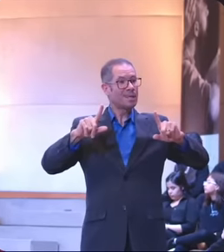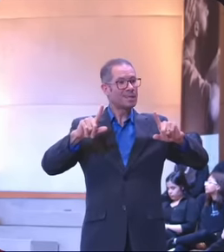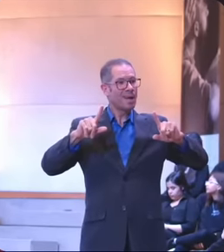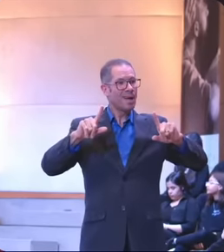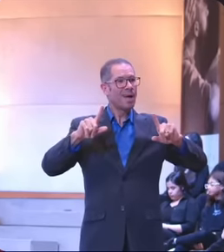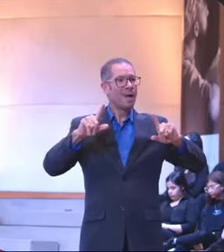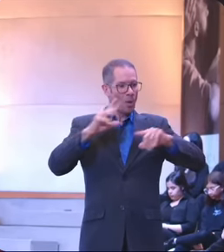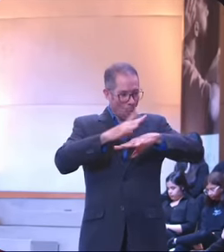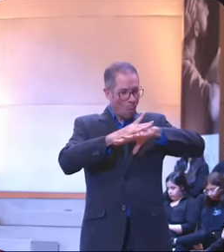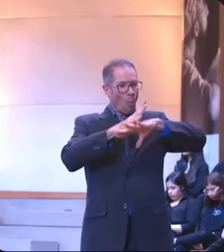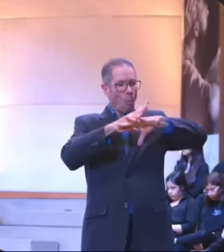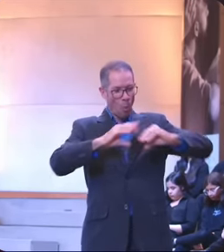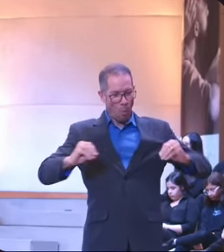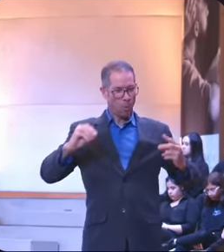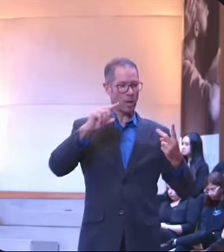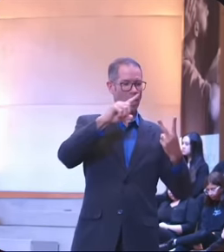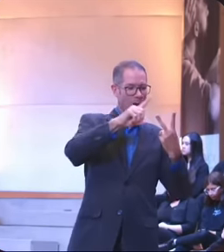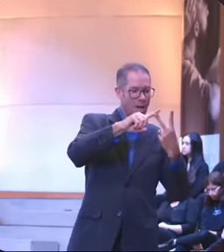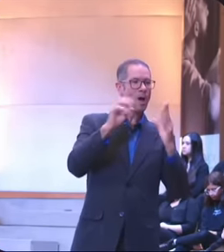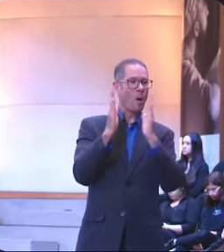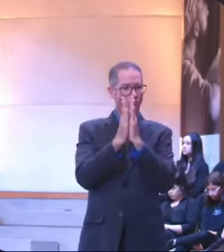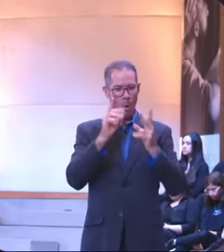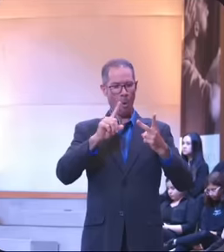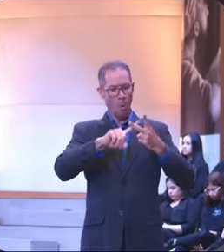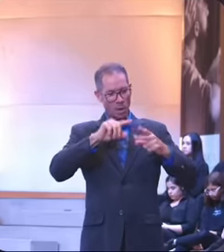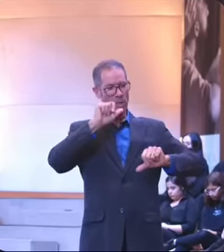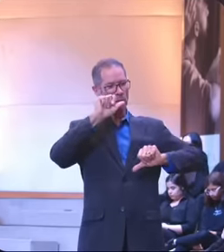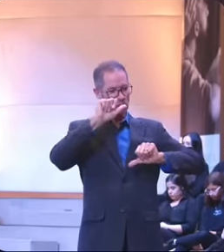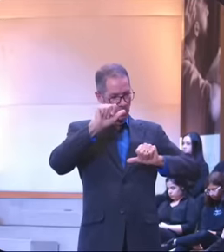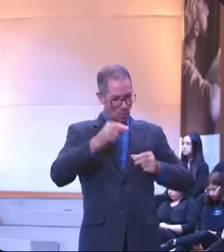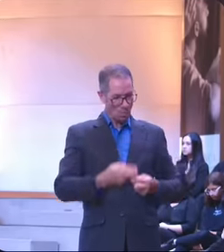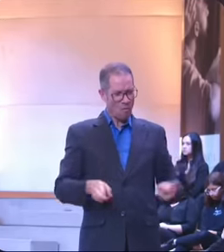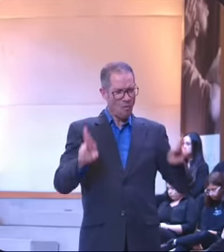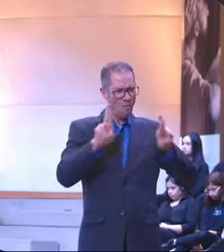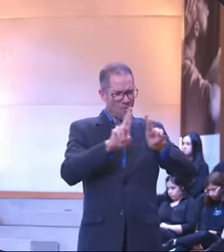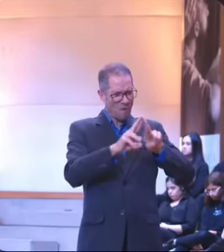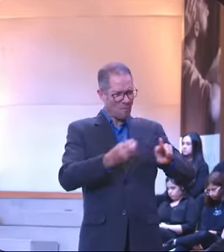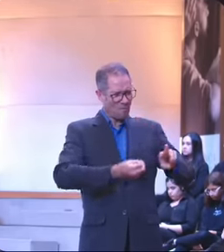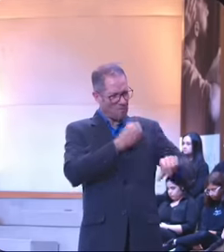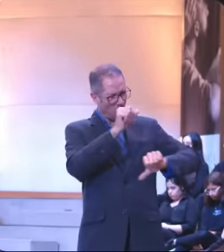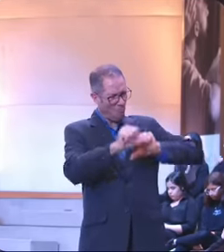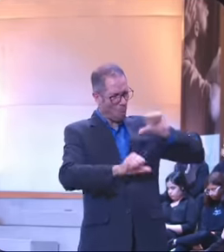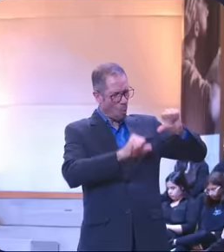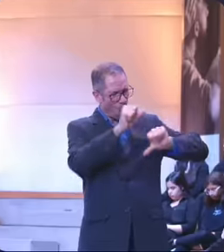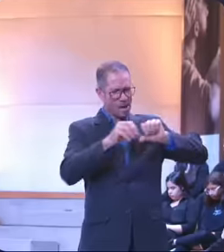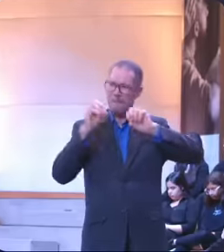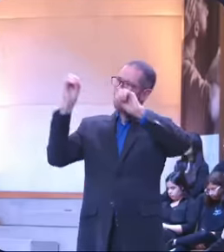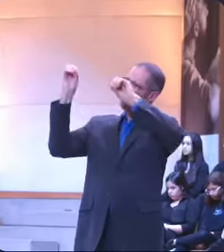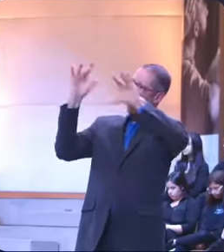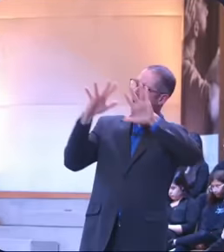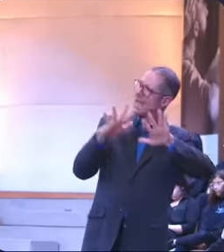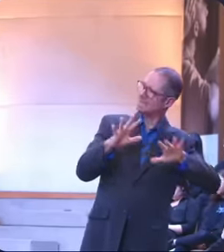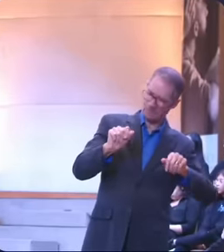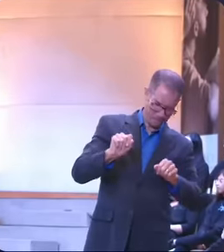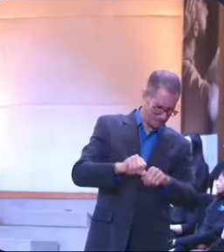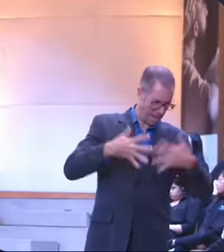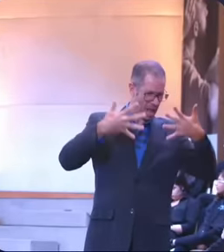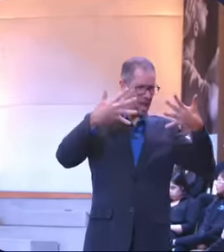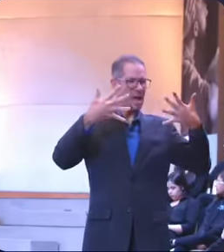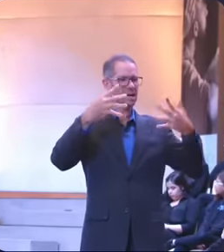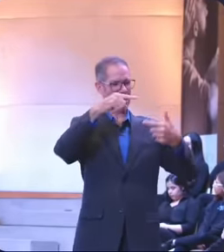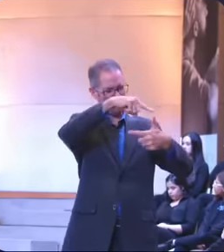ora por cura, a gente ora por transformação de vidas, a gente ora por bênção, por